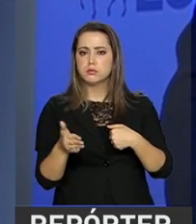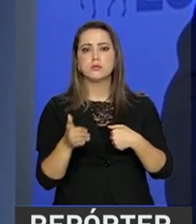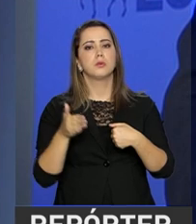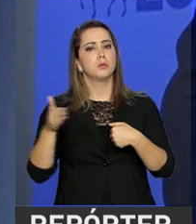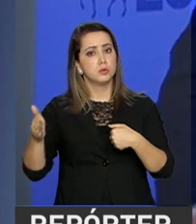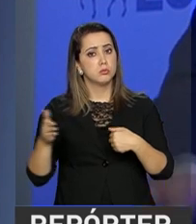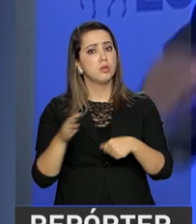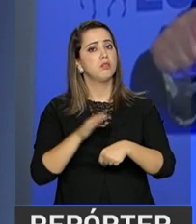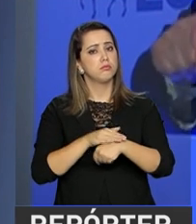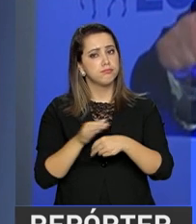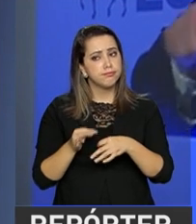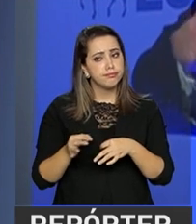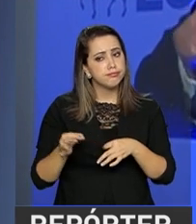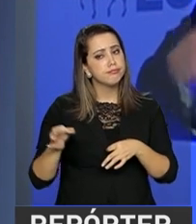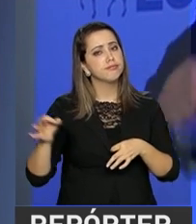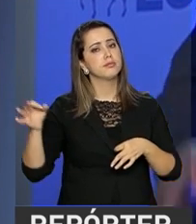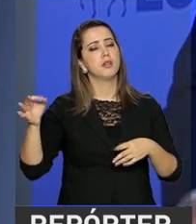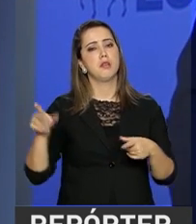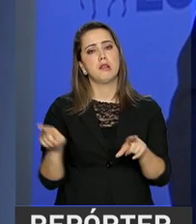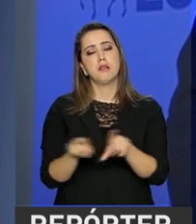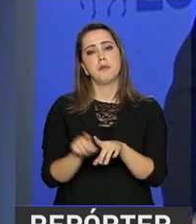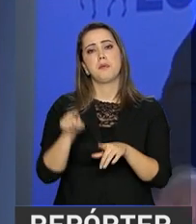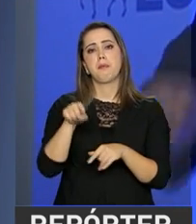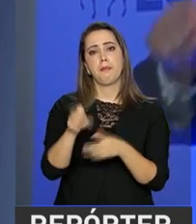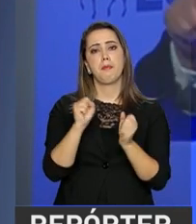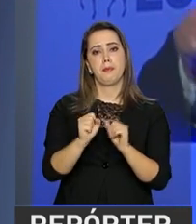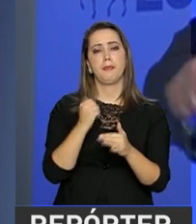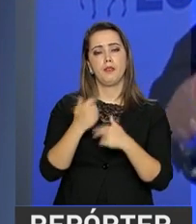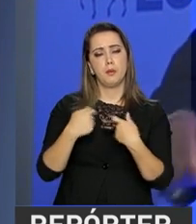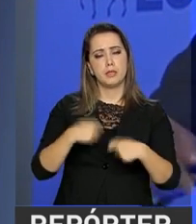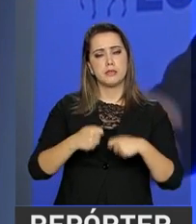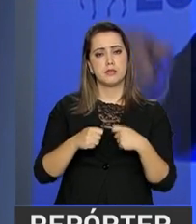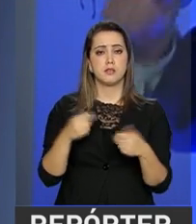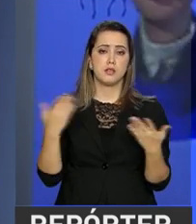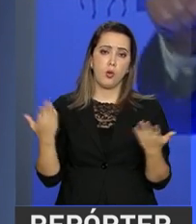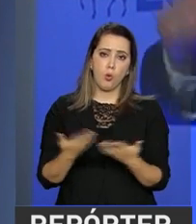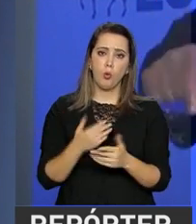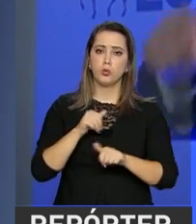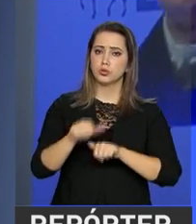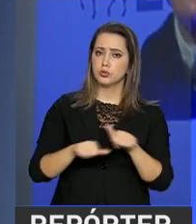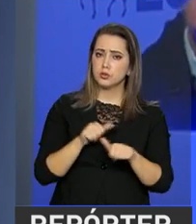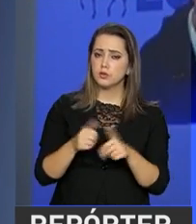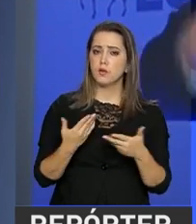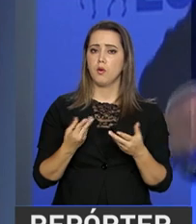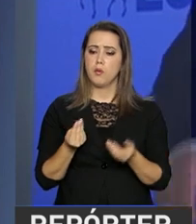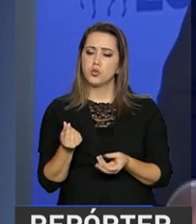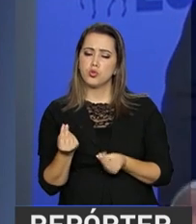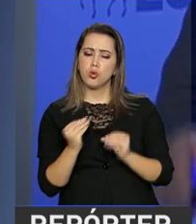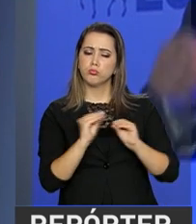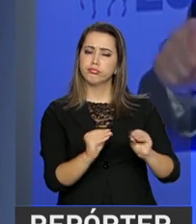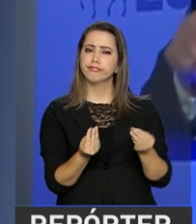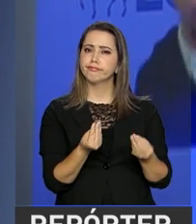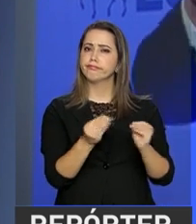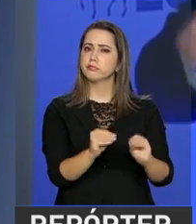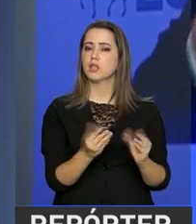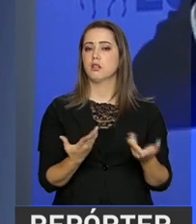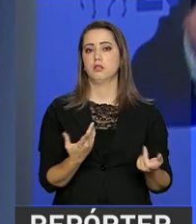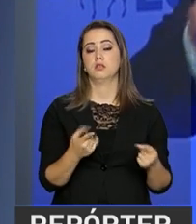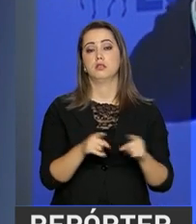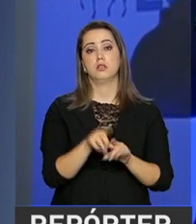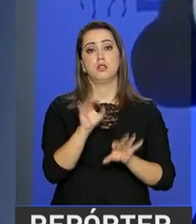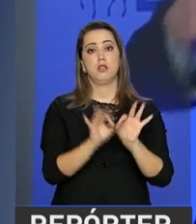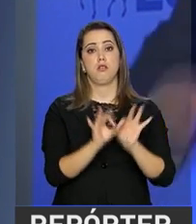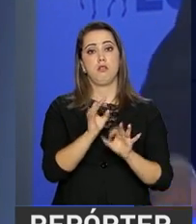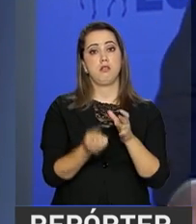que começam a a ter que funcionar hoje a mobilizar investimentos agora e conseqüentemente